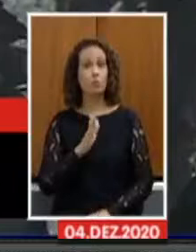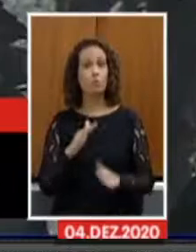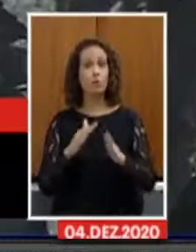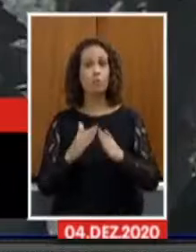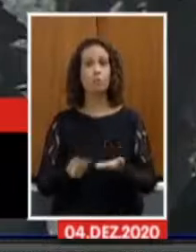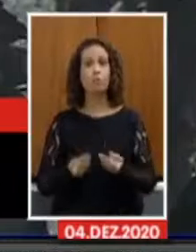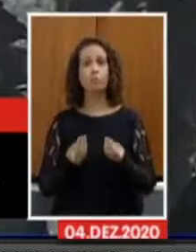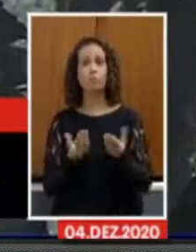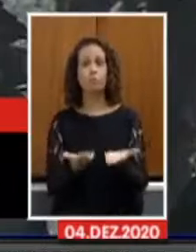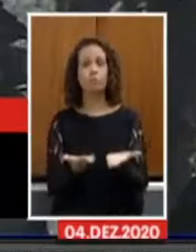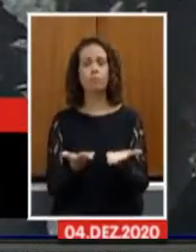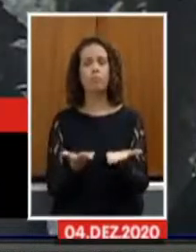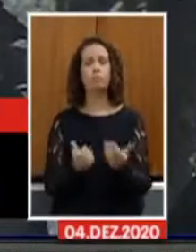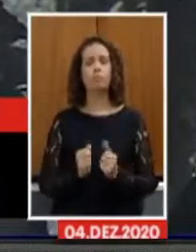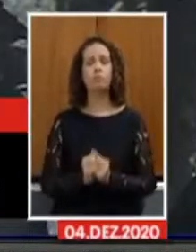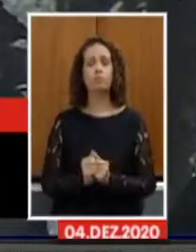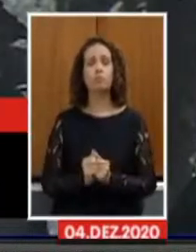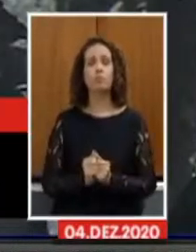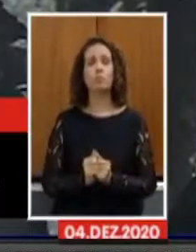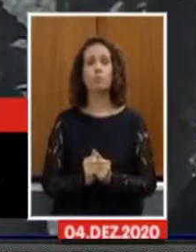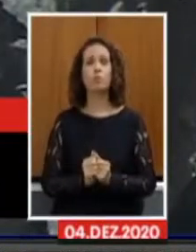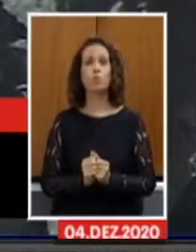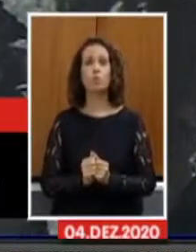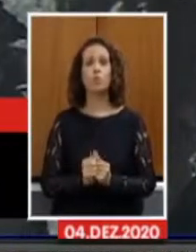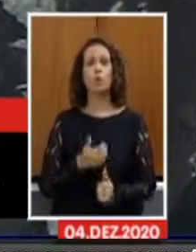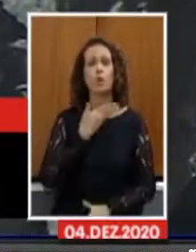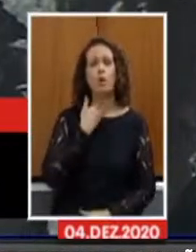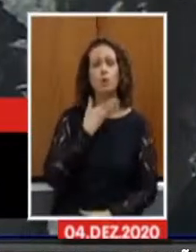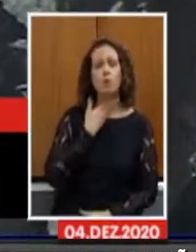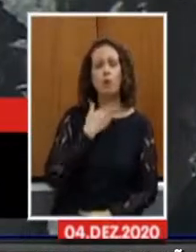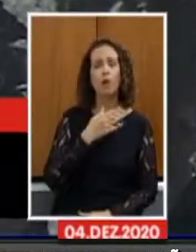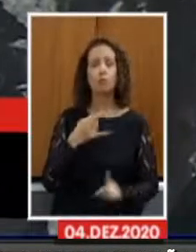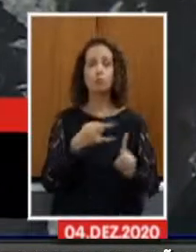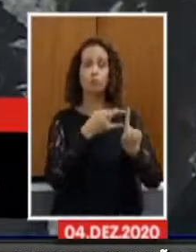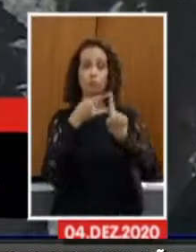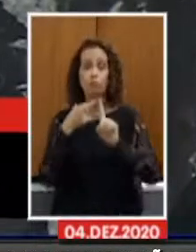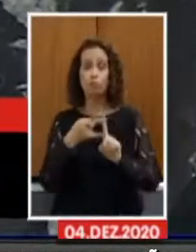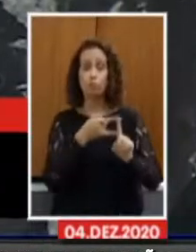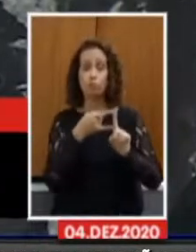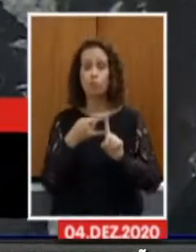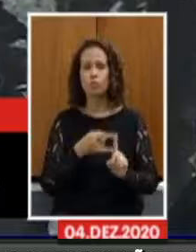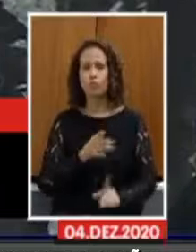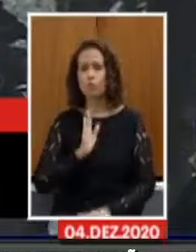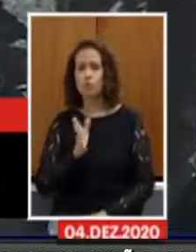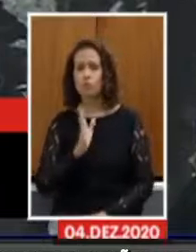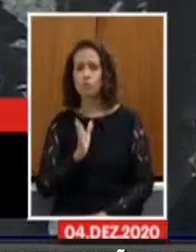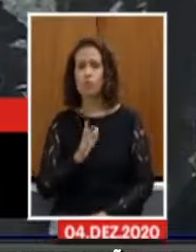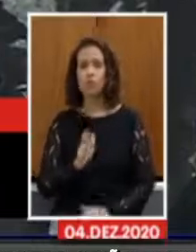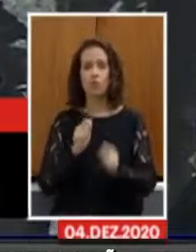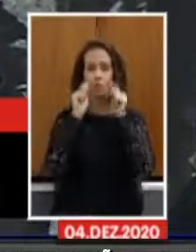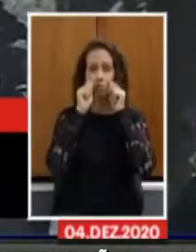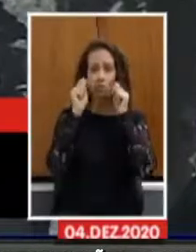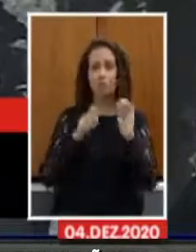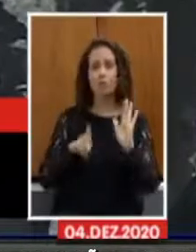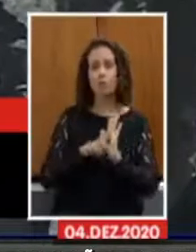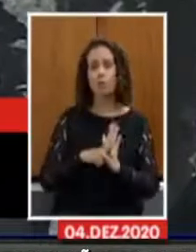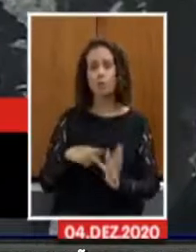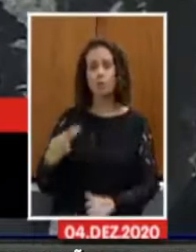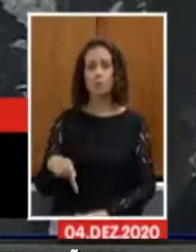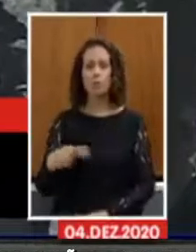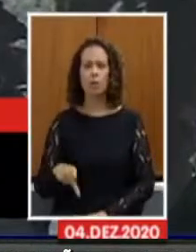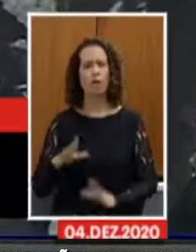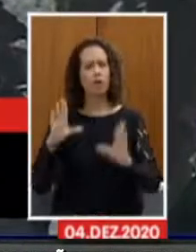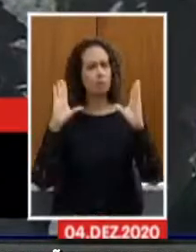encaminhado através do chat do Zoom será realizada pela assessoria da Casa. Portanto, fiquem